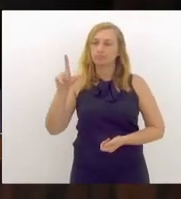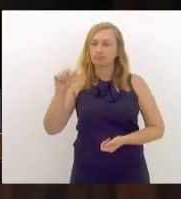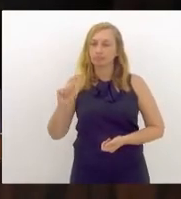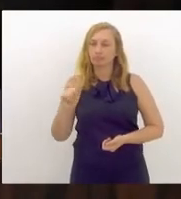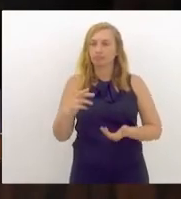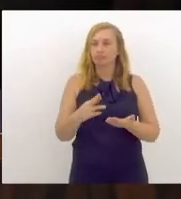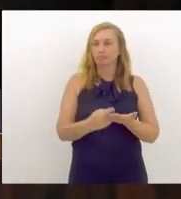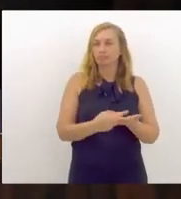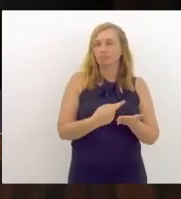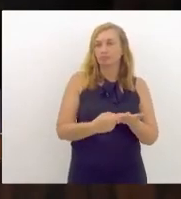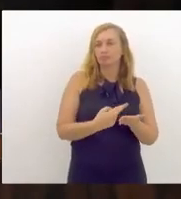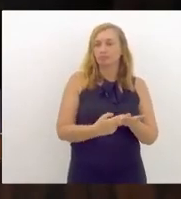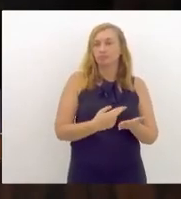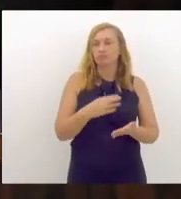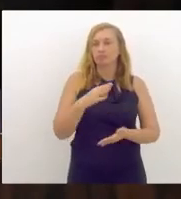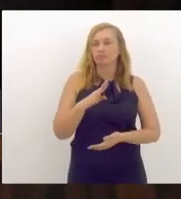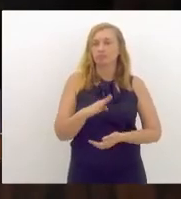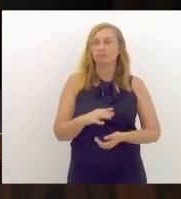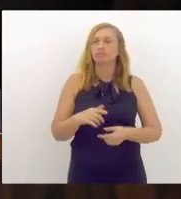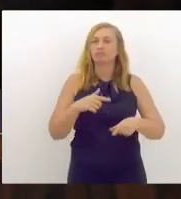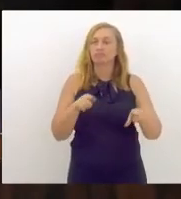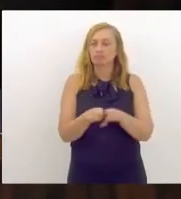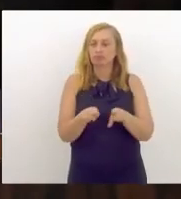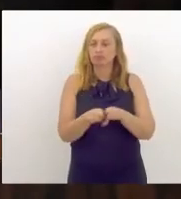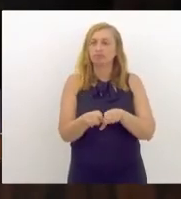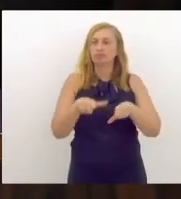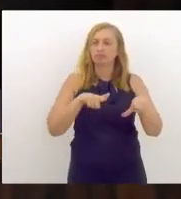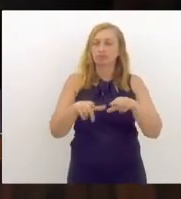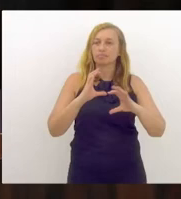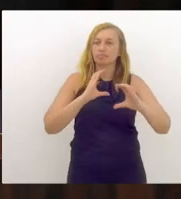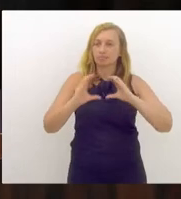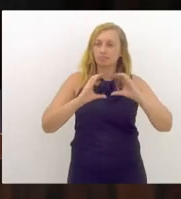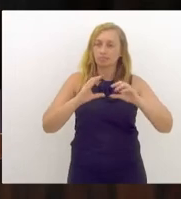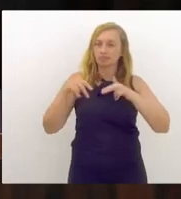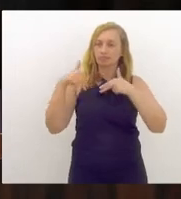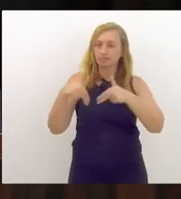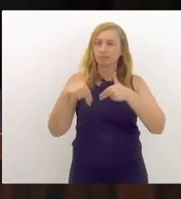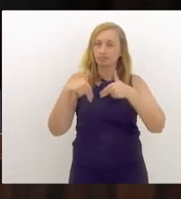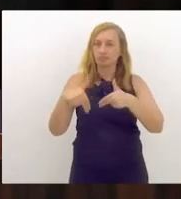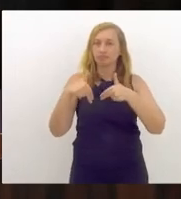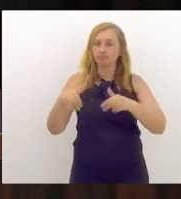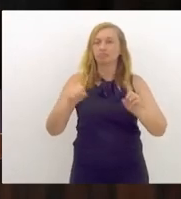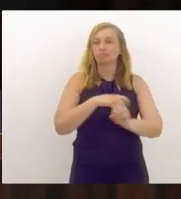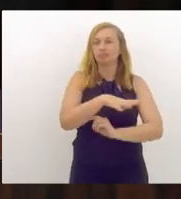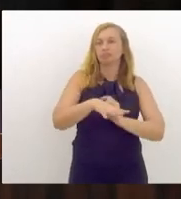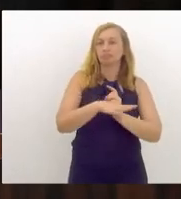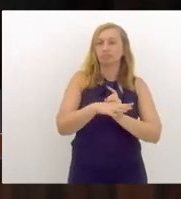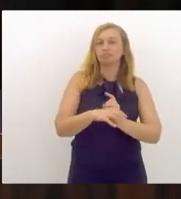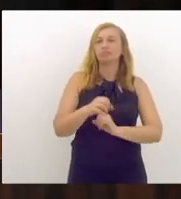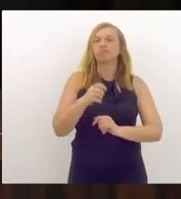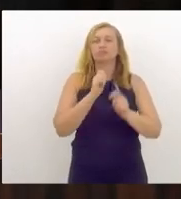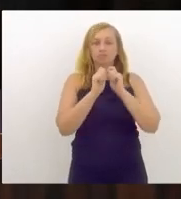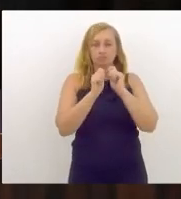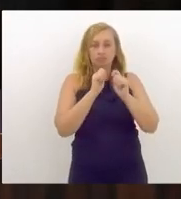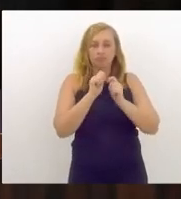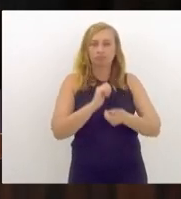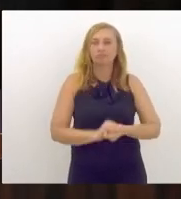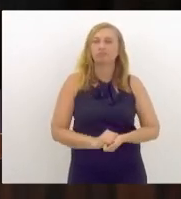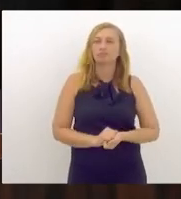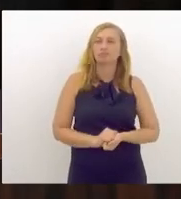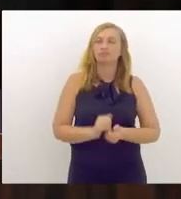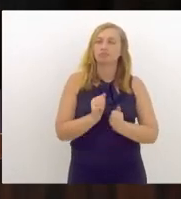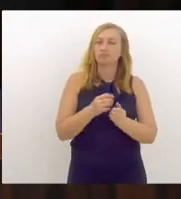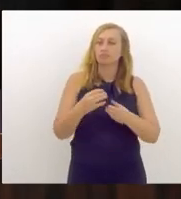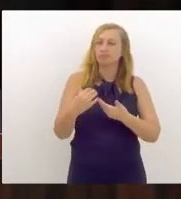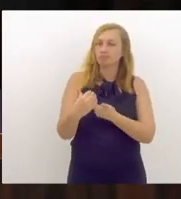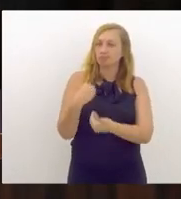brejeira também uma trabalhadora da comunicação uma militante da comunicação social jornalista E que nos